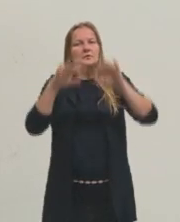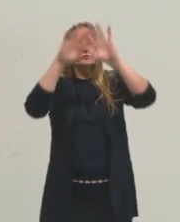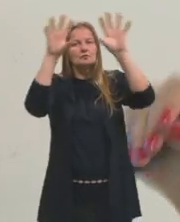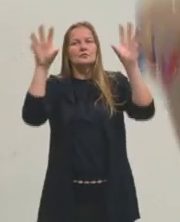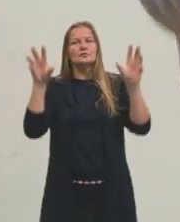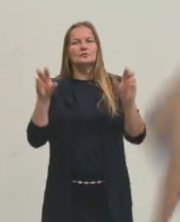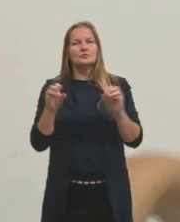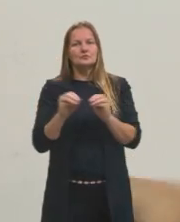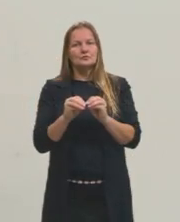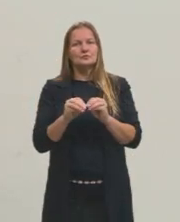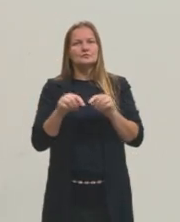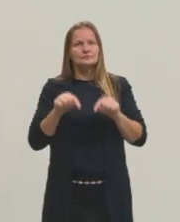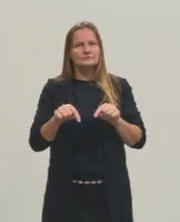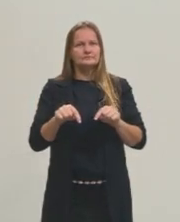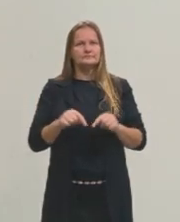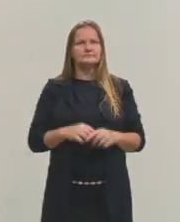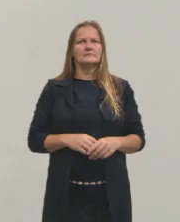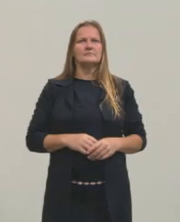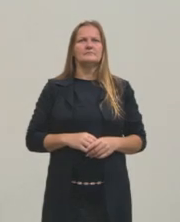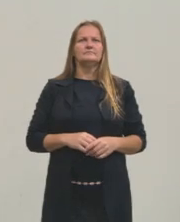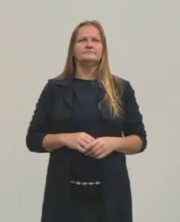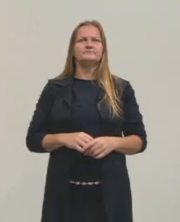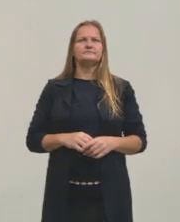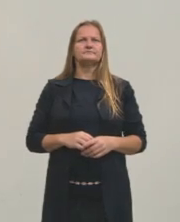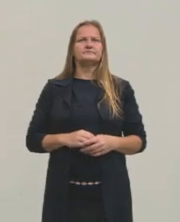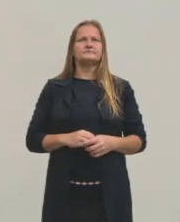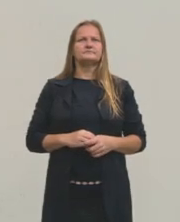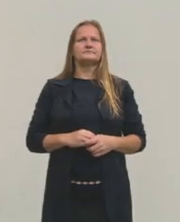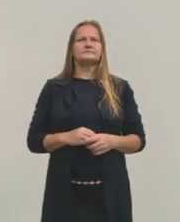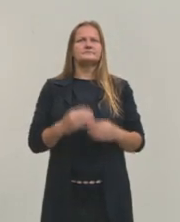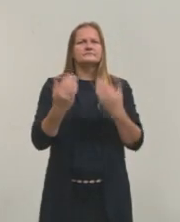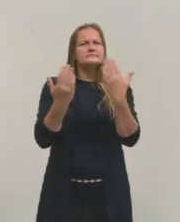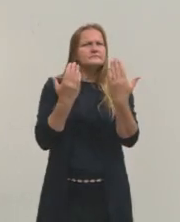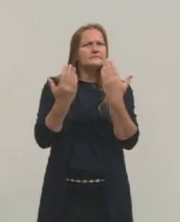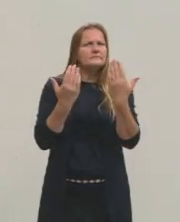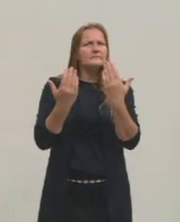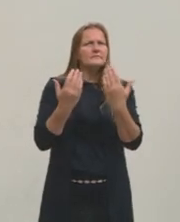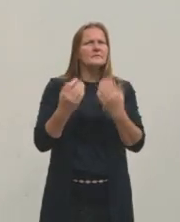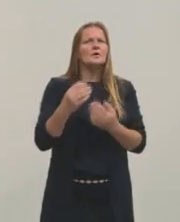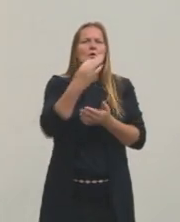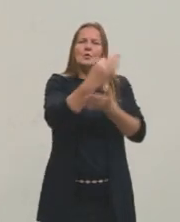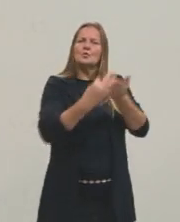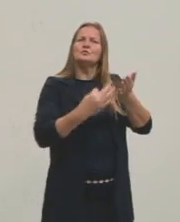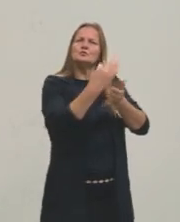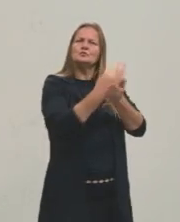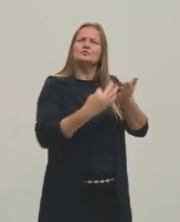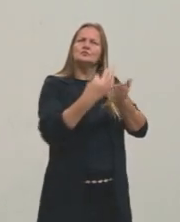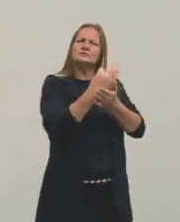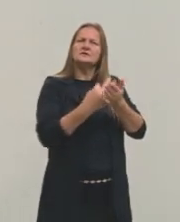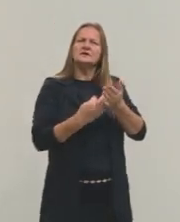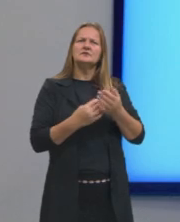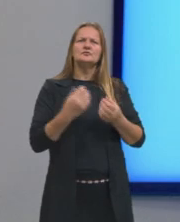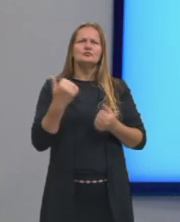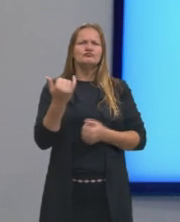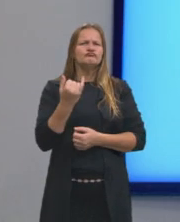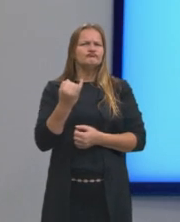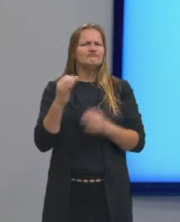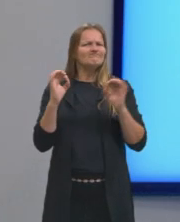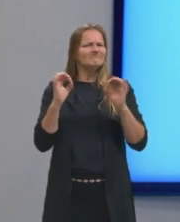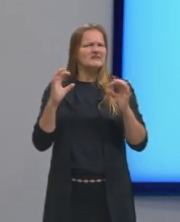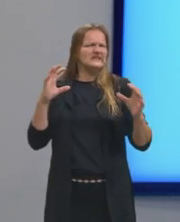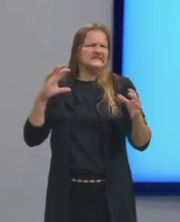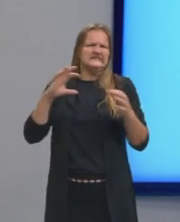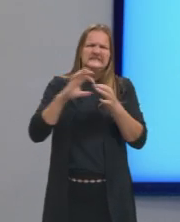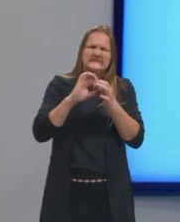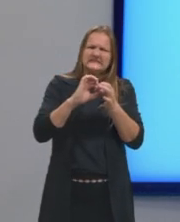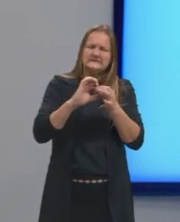aparecer de novo lá na na conclusão né que no encerramento desse texto para que ele fique no texto em cadeado fechado amarrado